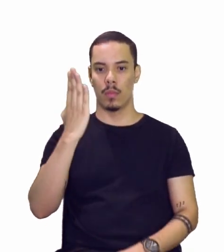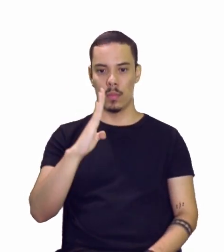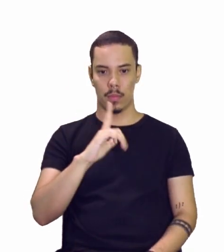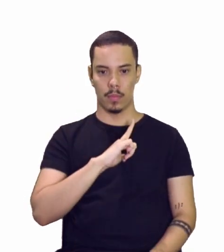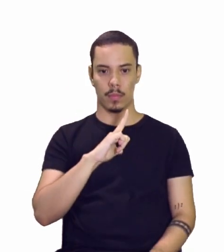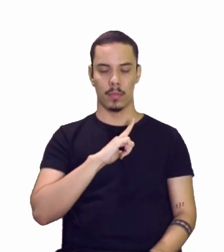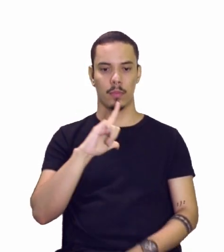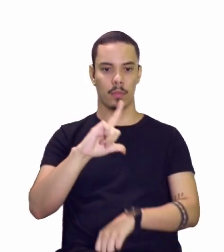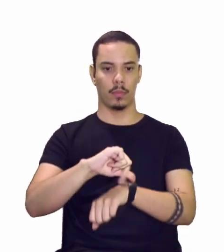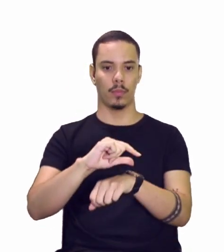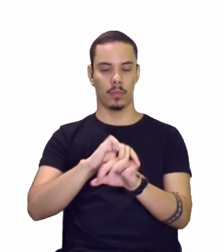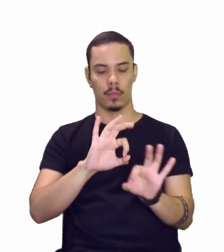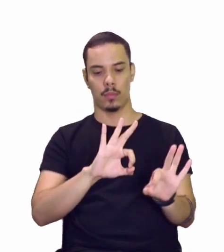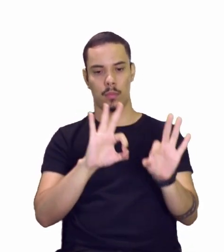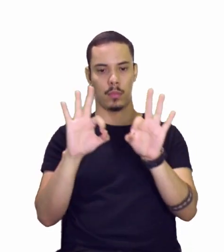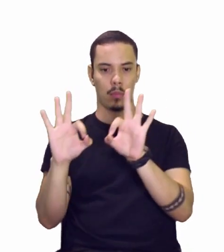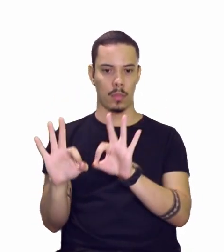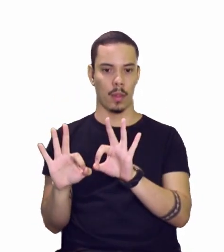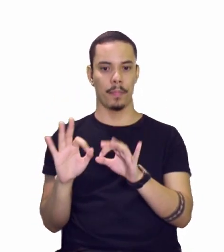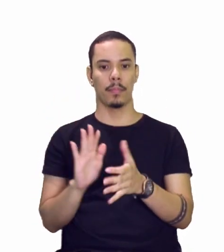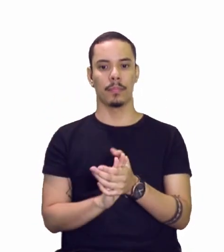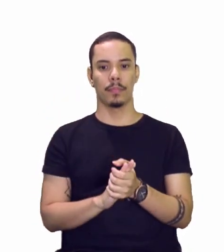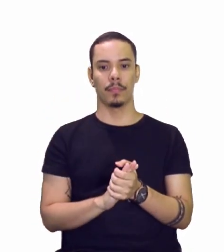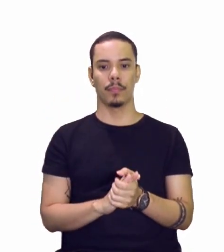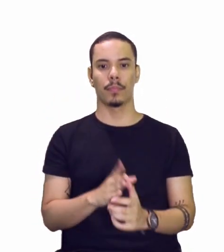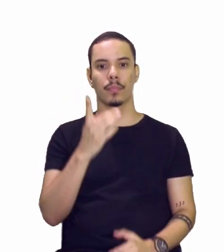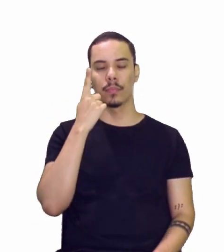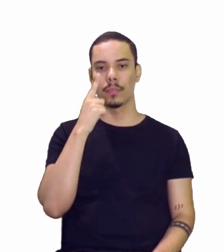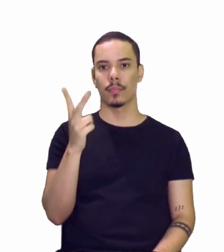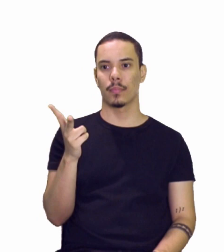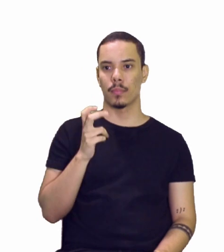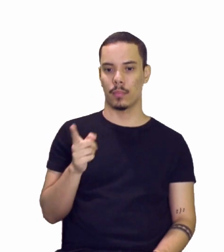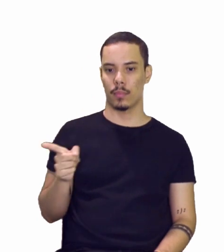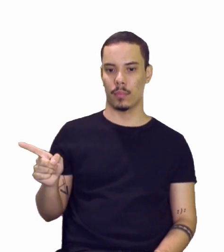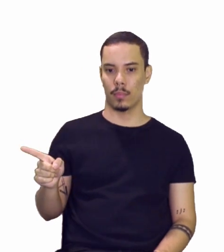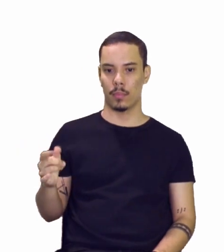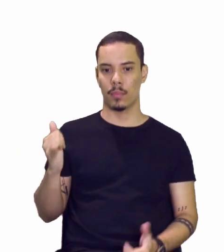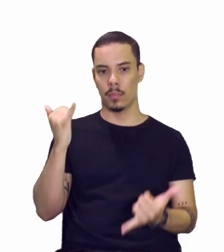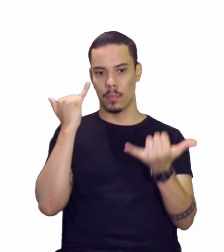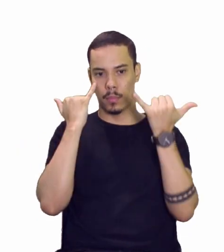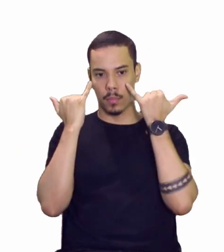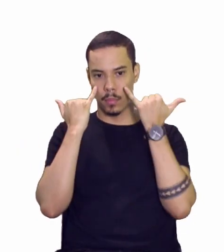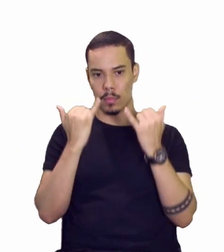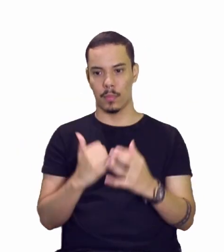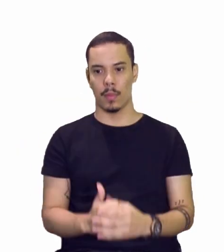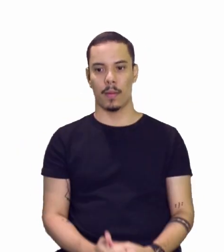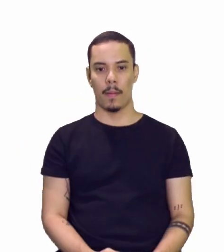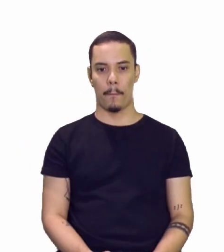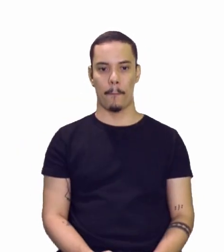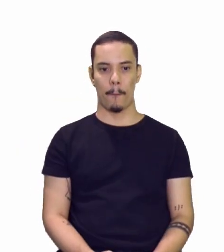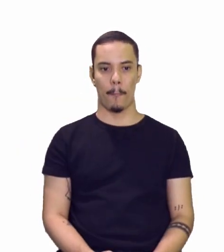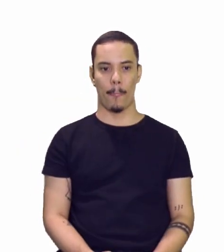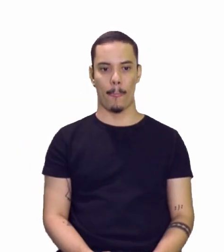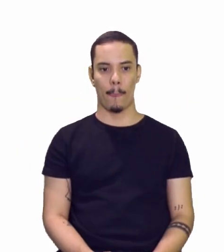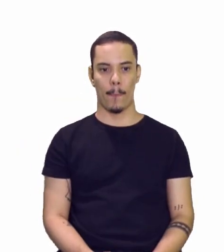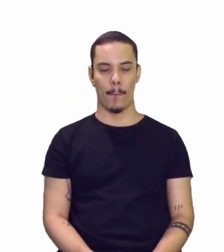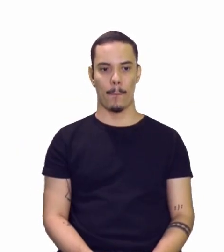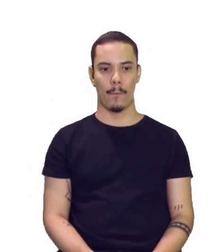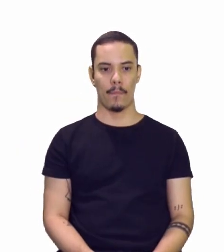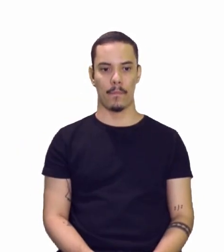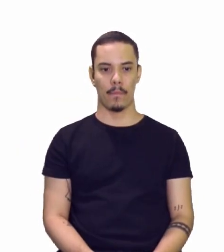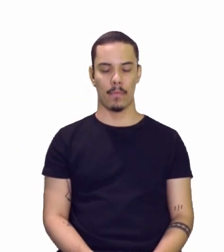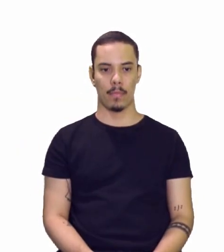oeste. Aqui 45 graus oeste, aqui 60 graus e o Acre